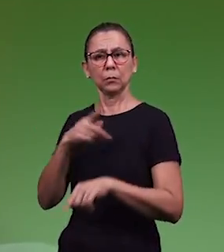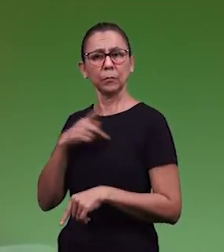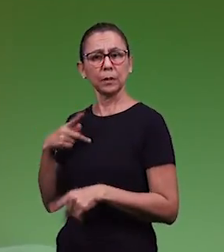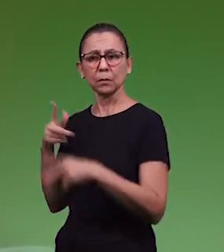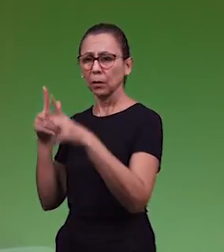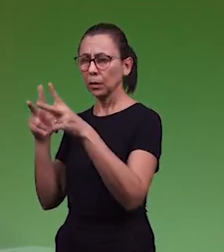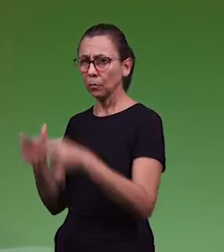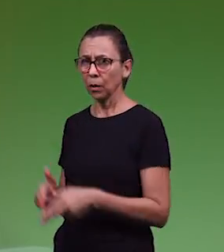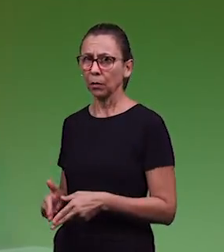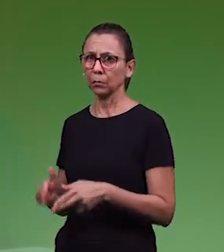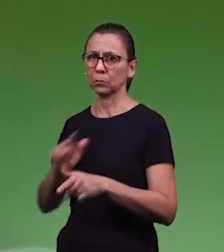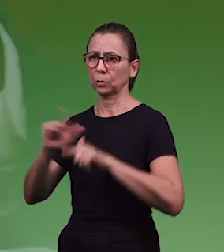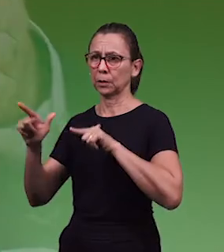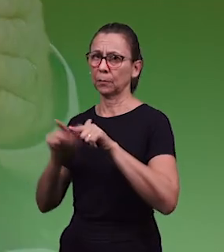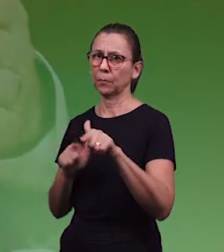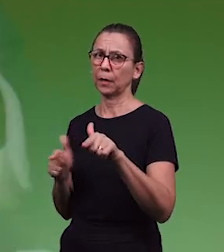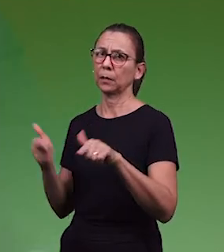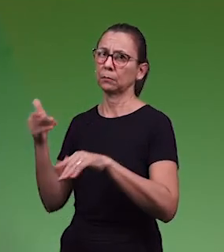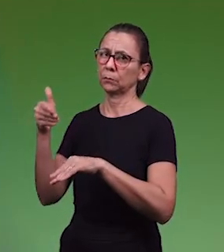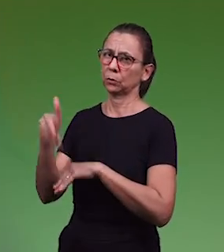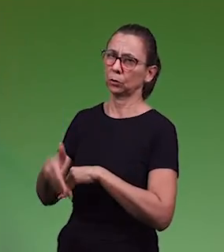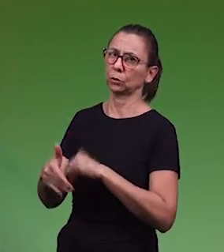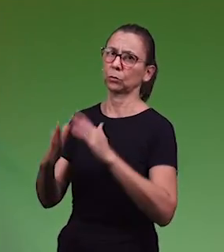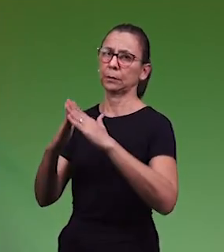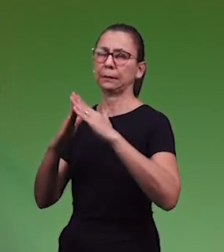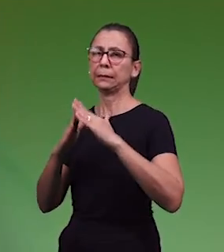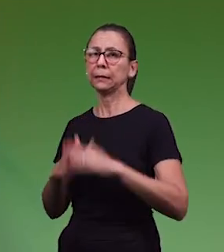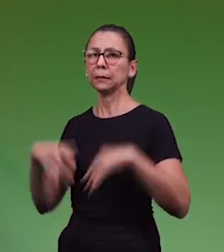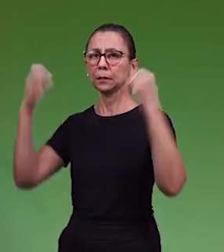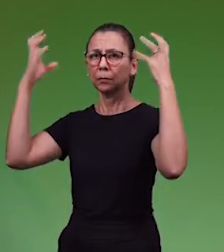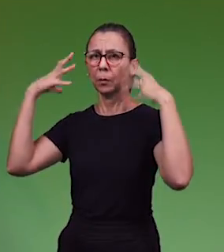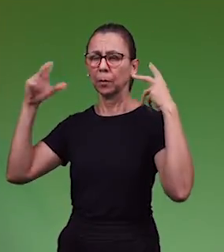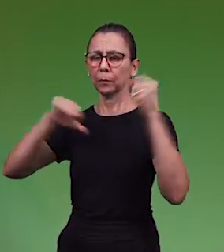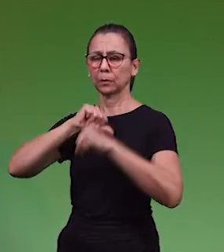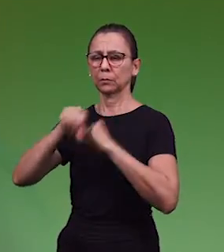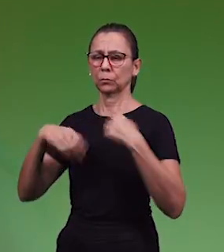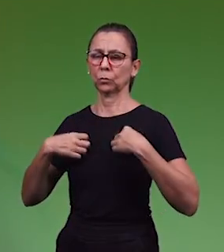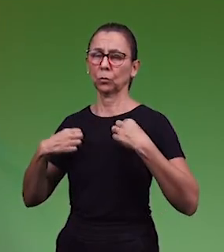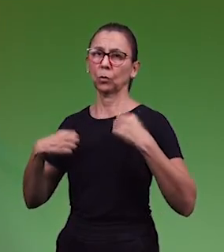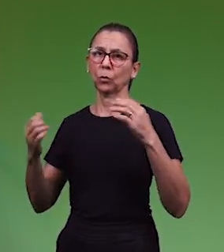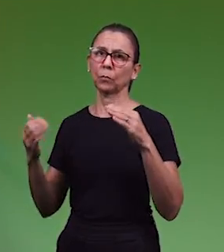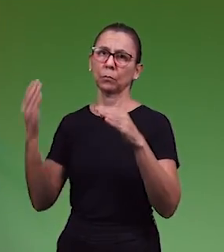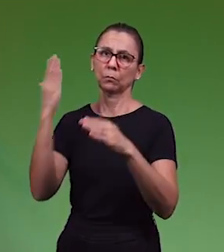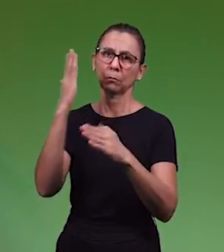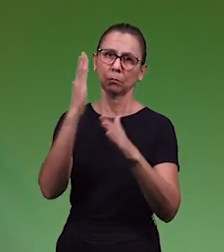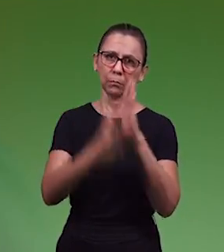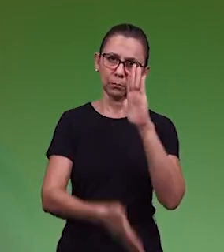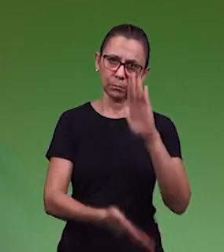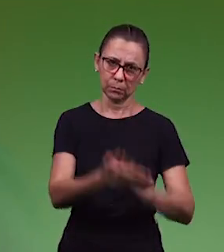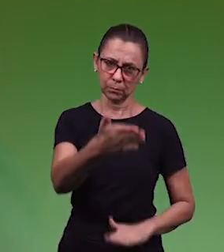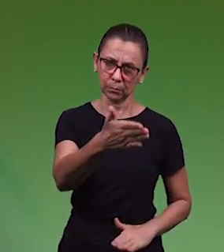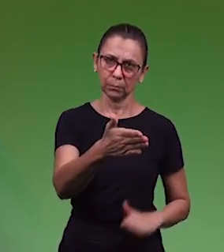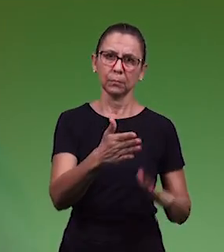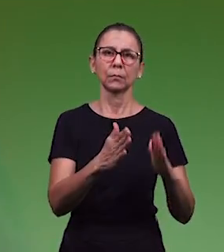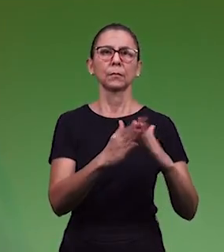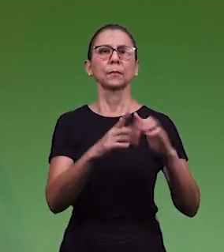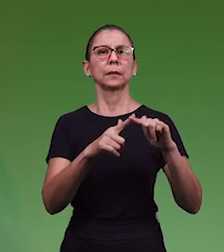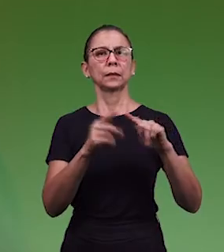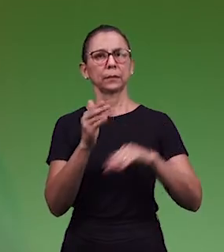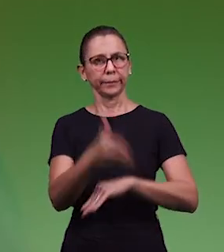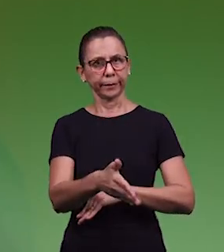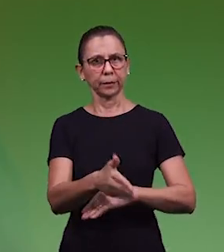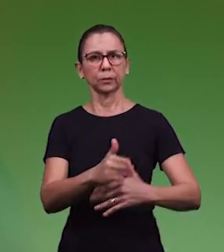membros numa função, o pastor em outro. Todos servos do Senhor, todos carentes do Senhor. Então o pastor é uma função. Então